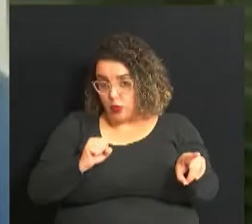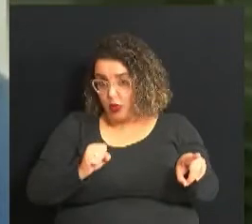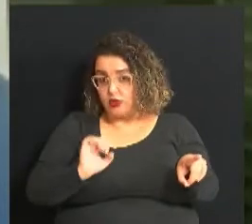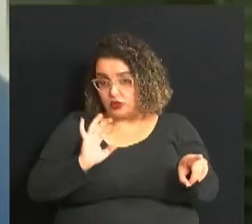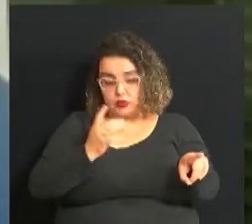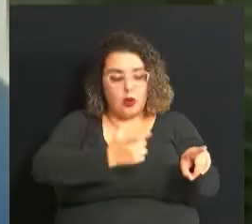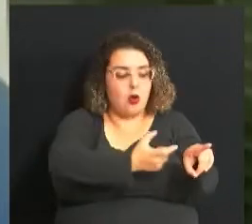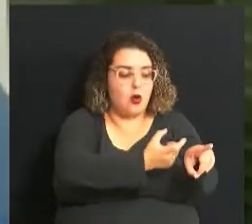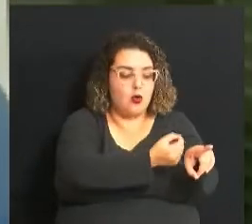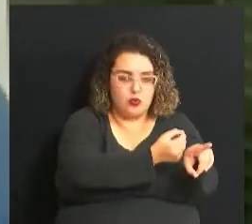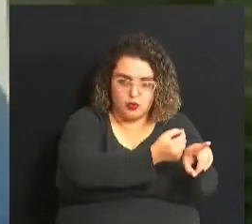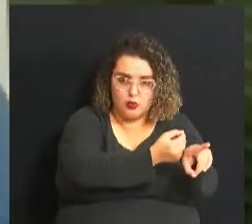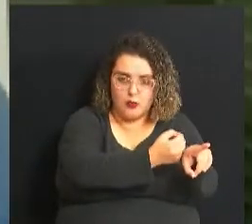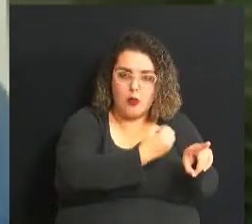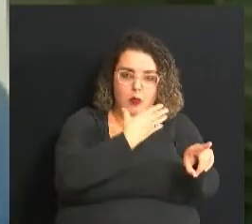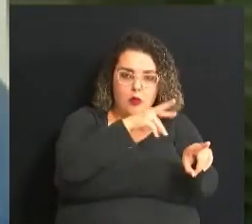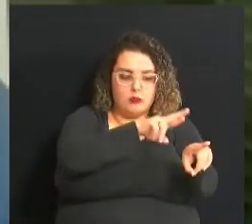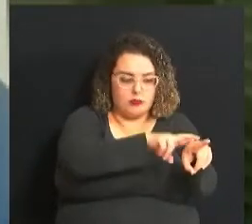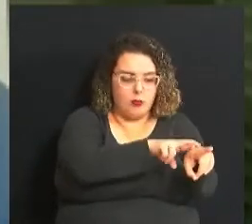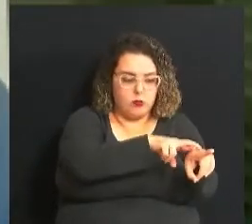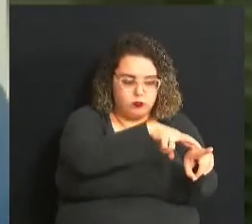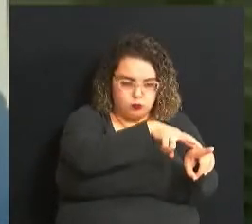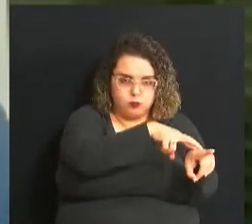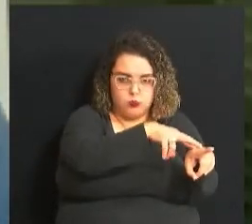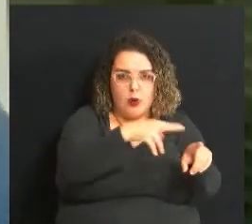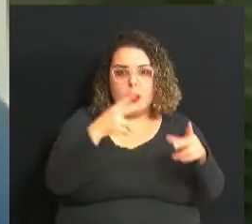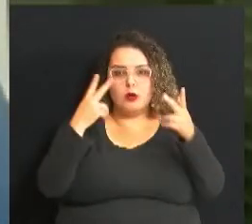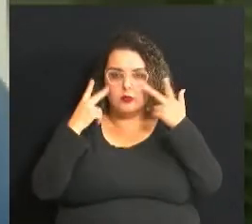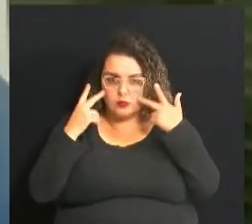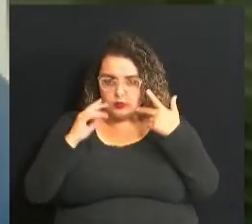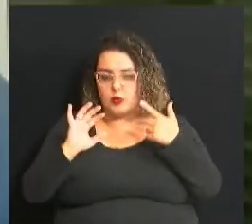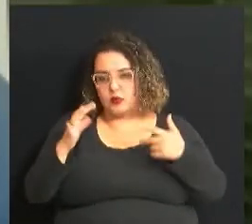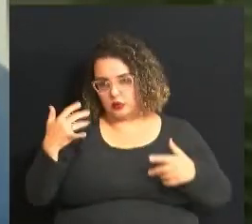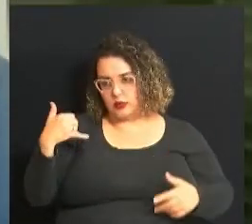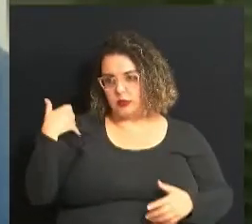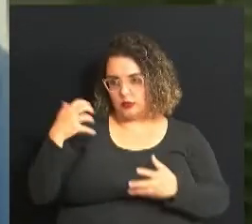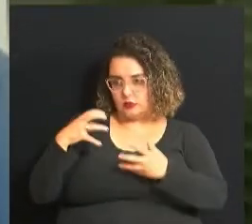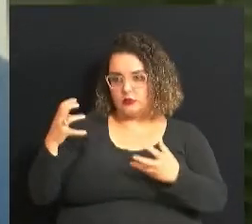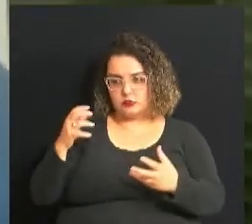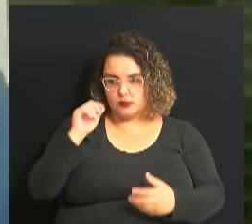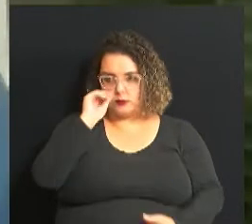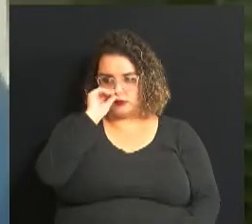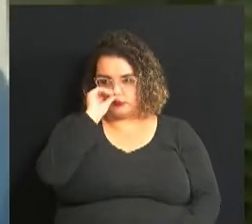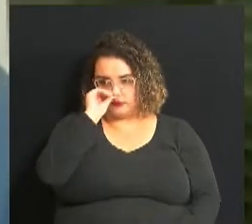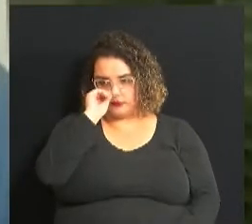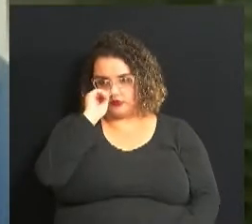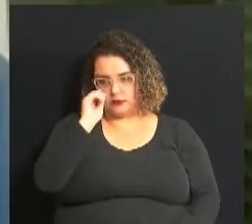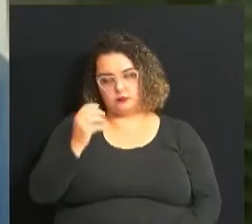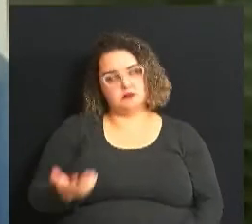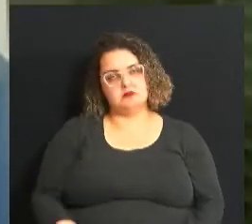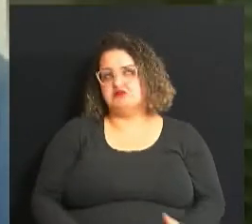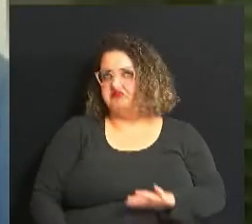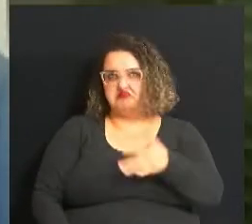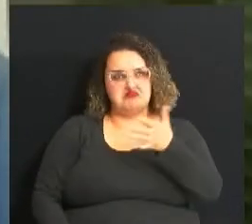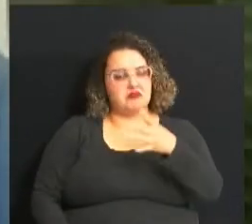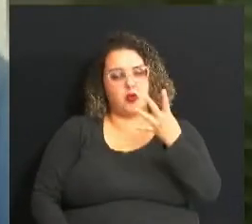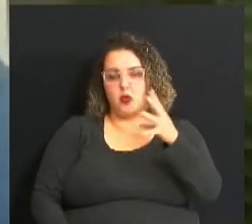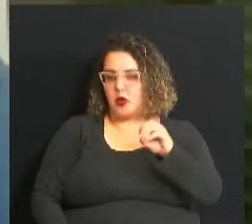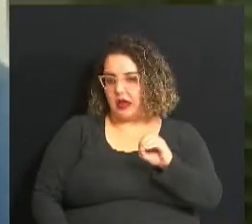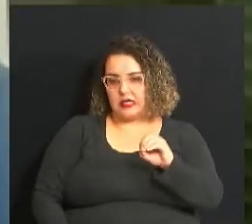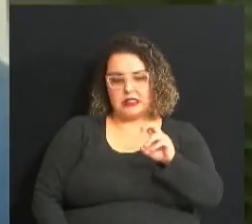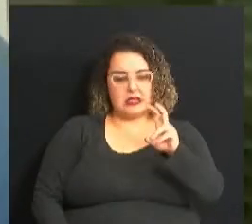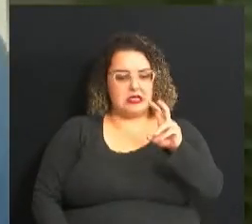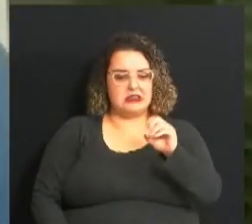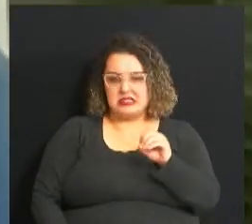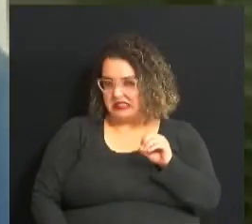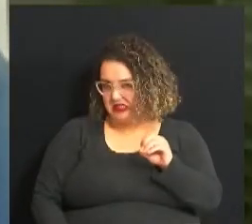um crescimento normal que ocorre com a idade. Isso, 40% a 50% dos homens